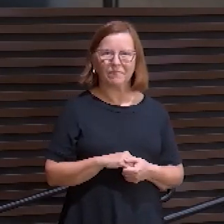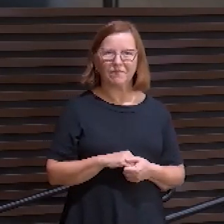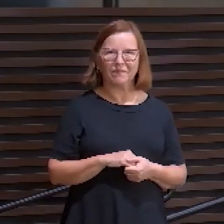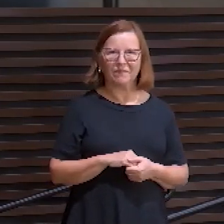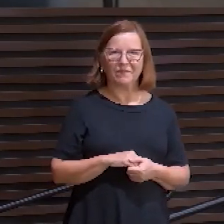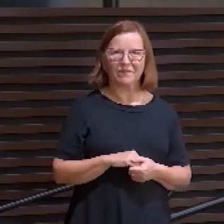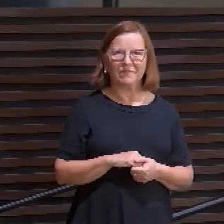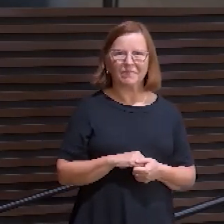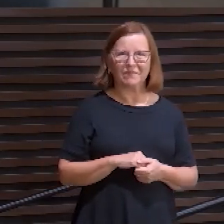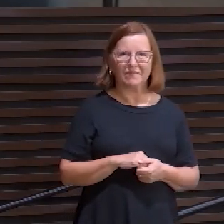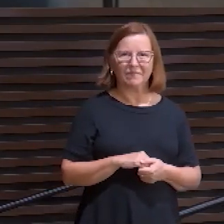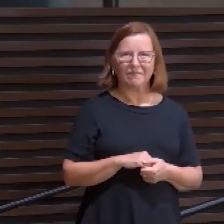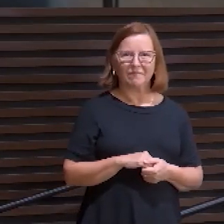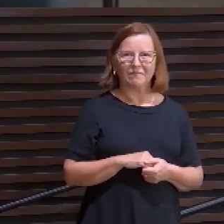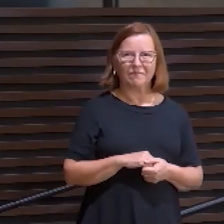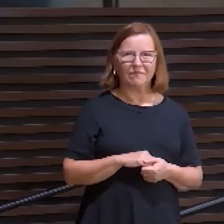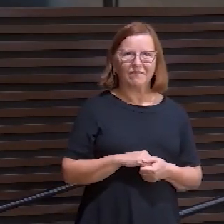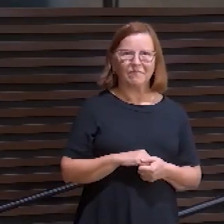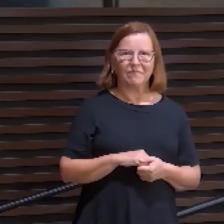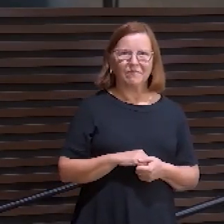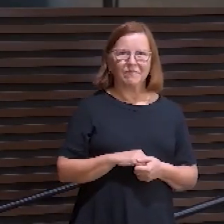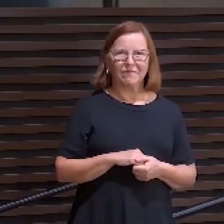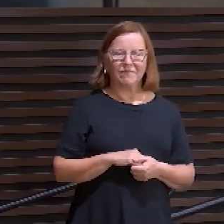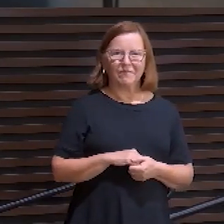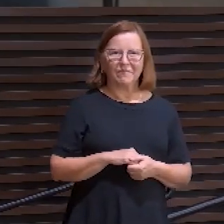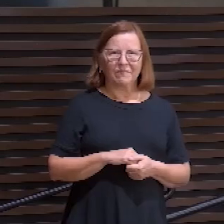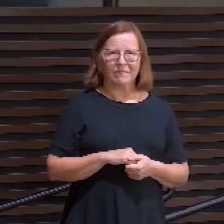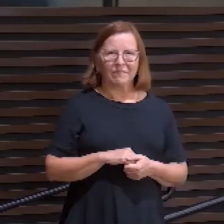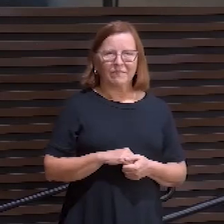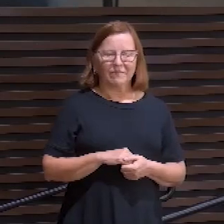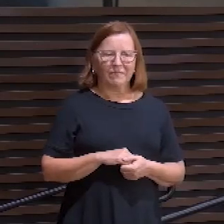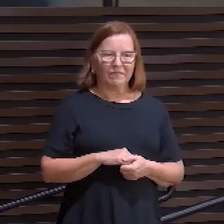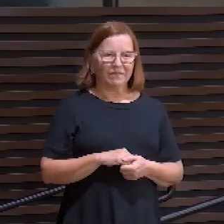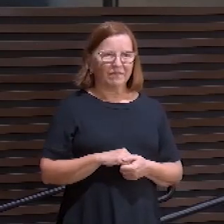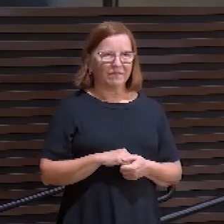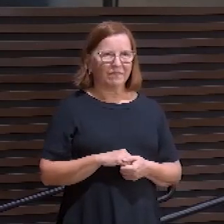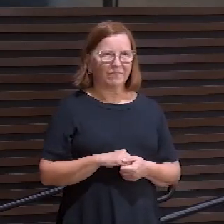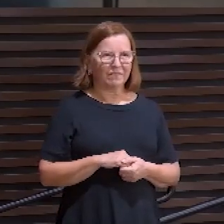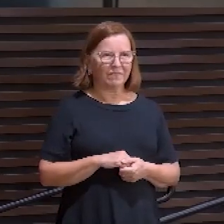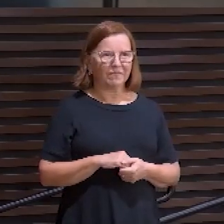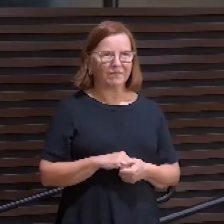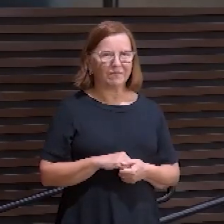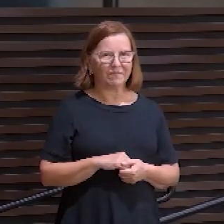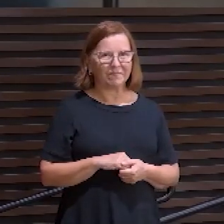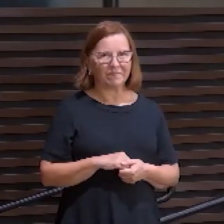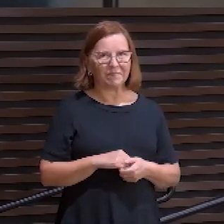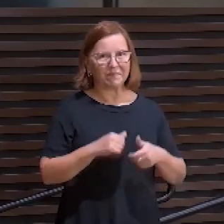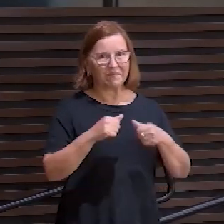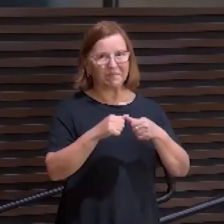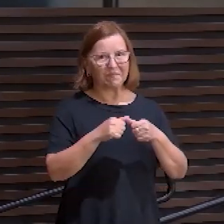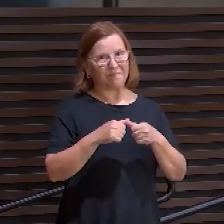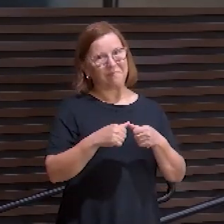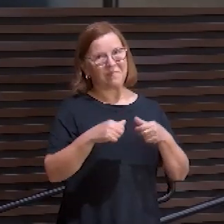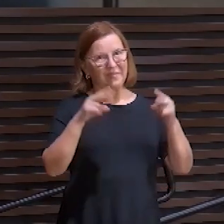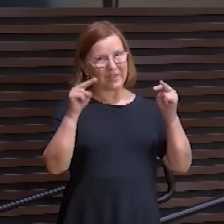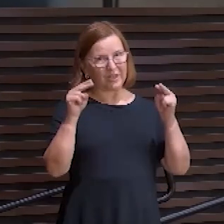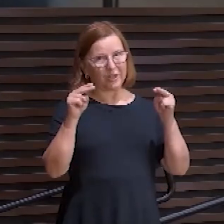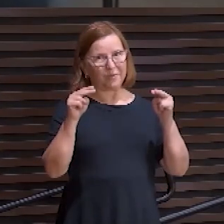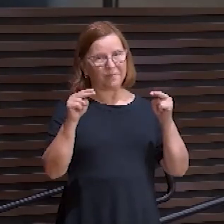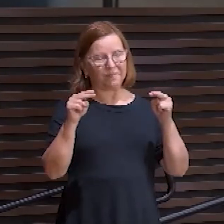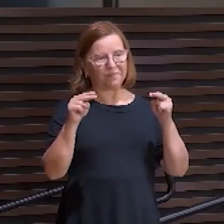Hebreus 5. 11 a 14. A esse respeito,